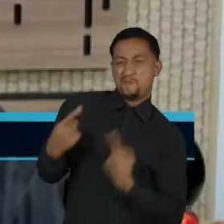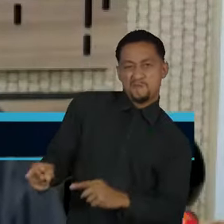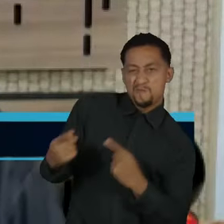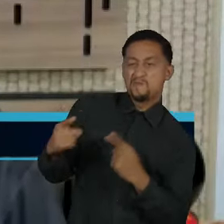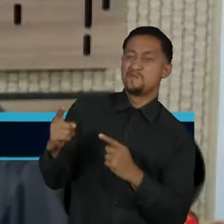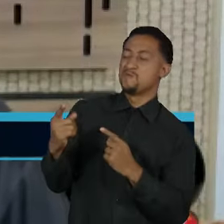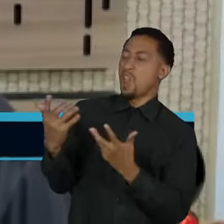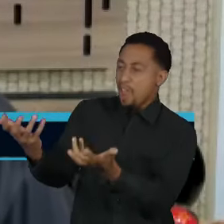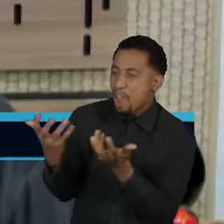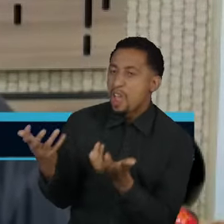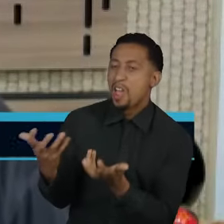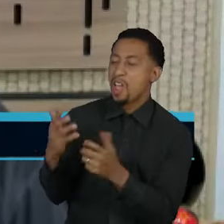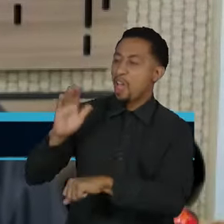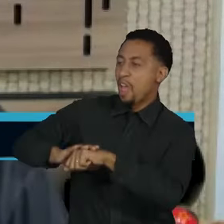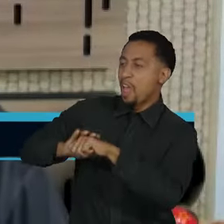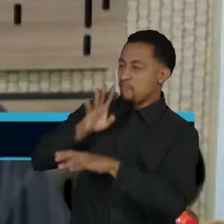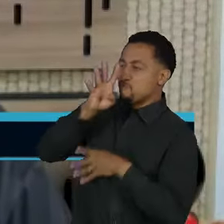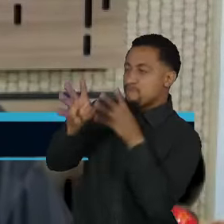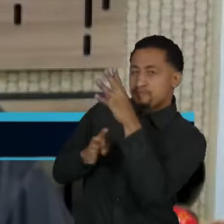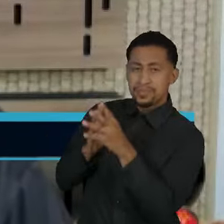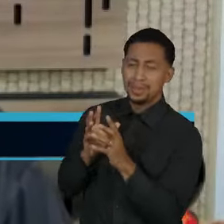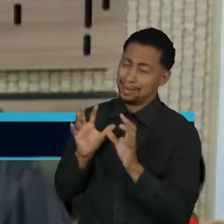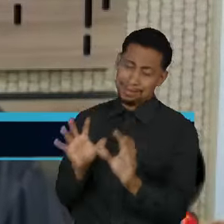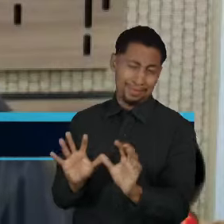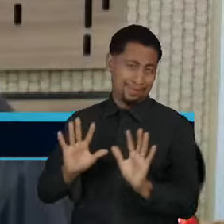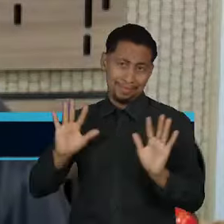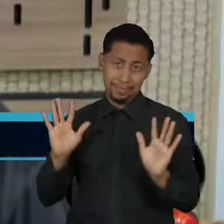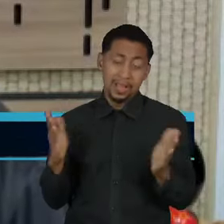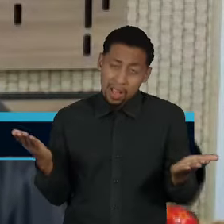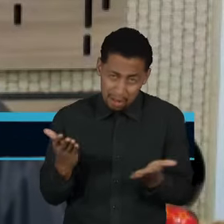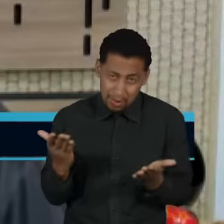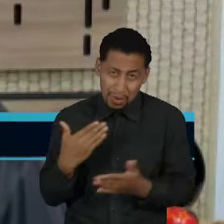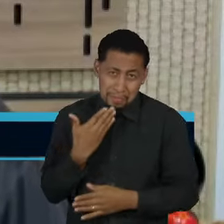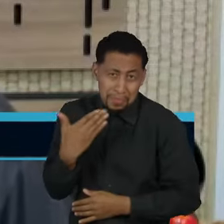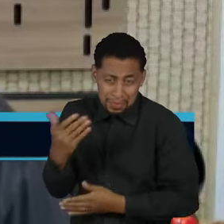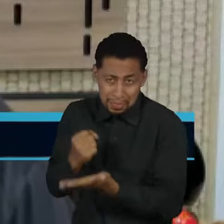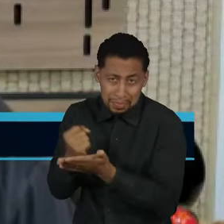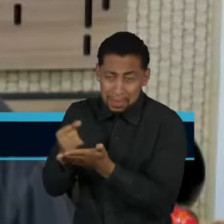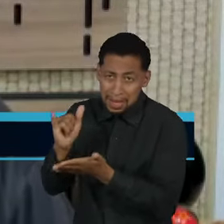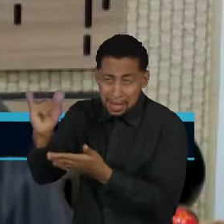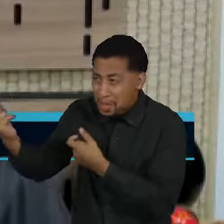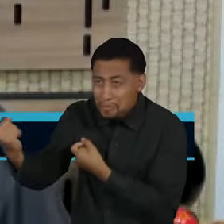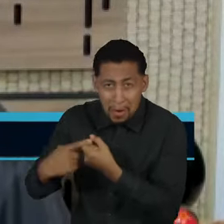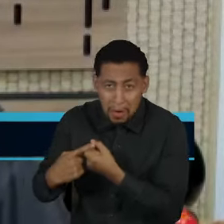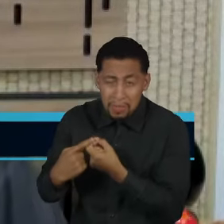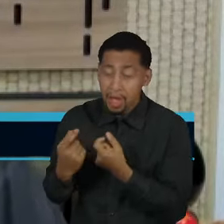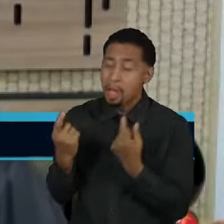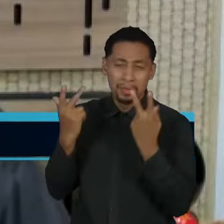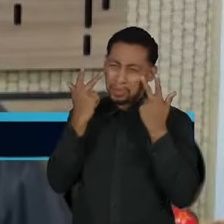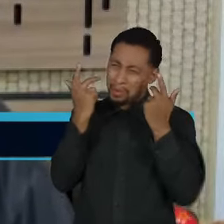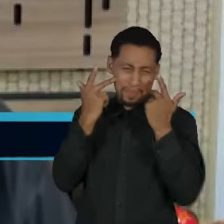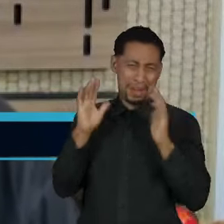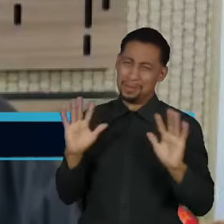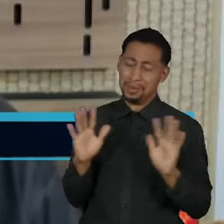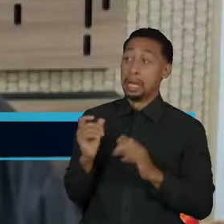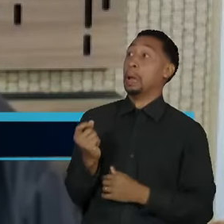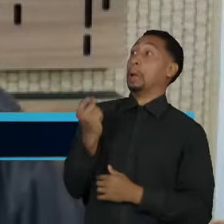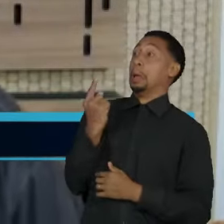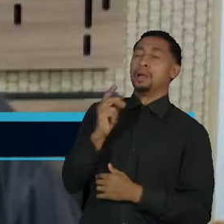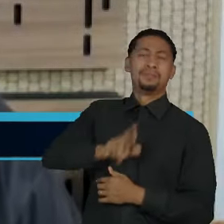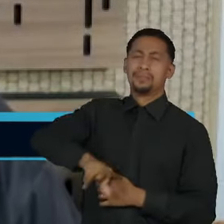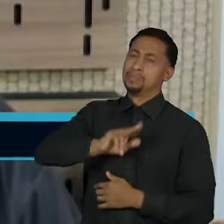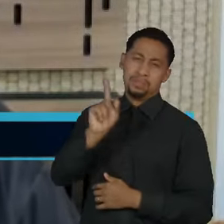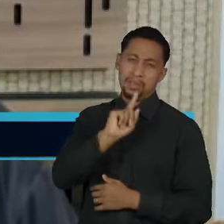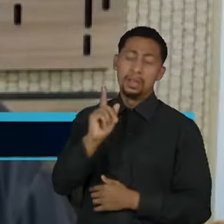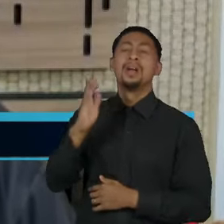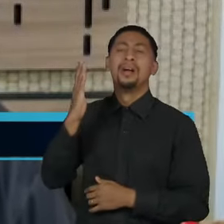institucionalidade democrática. Então, não é de se estranhar que ele faça isso agora e que, enfim, busque o se colar, colou, né? Faz um pedido que ele sabe que vai ser